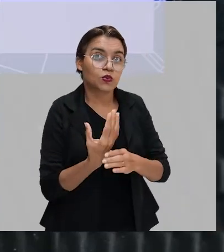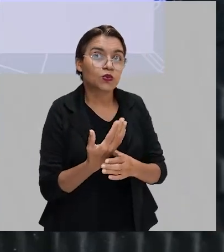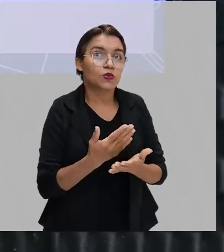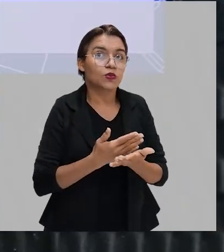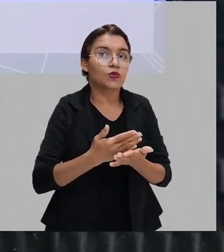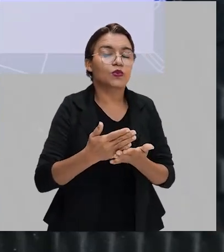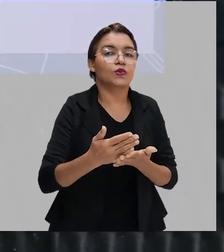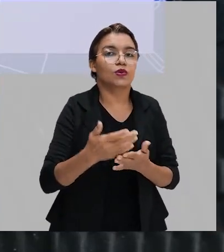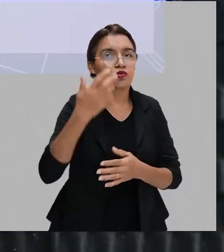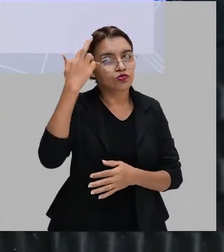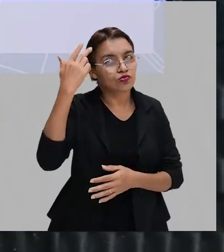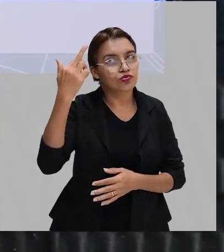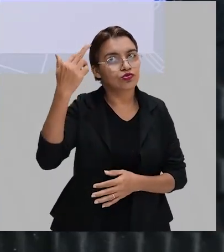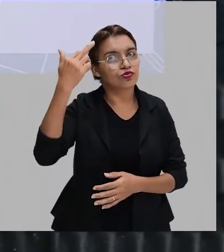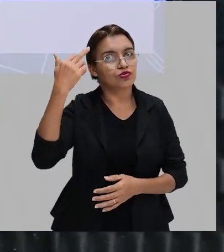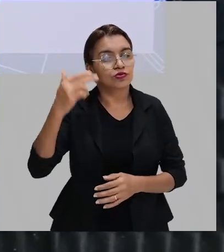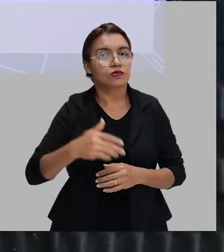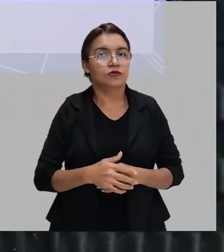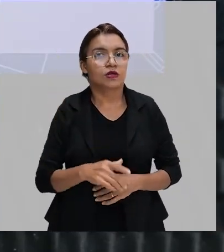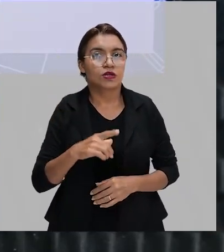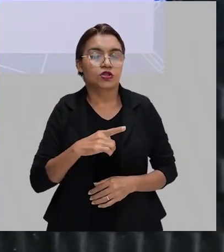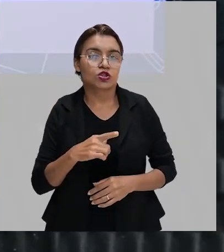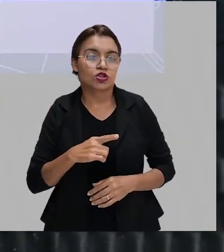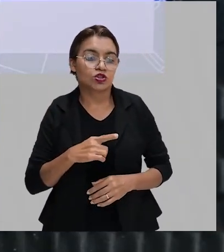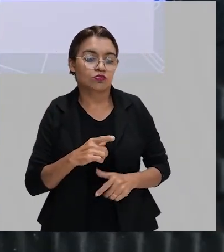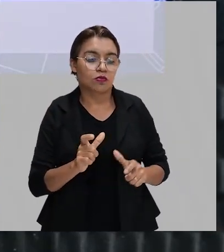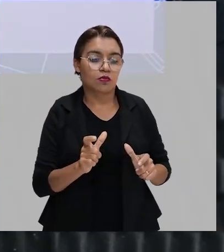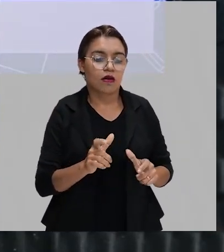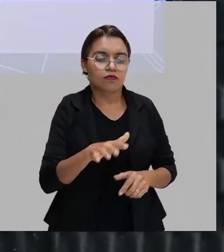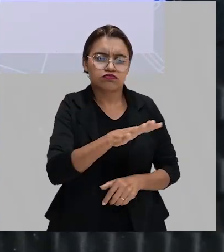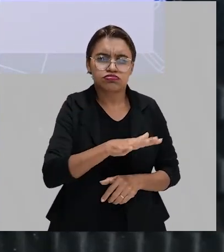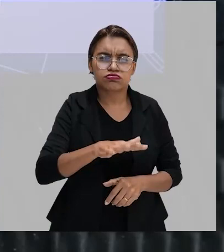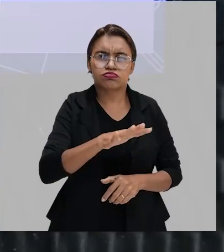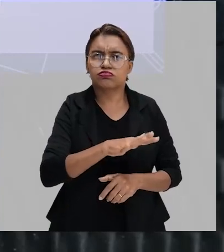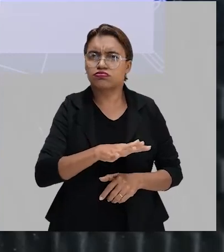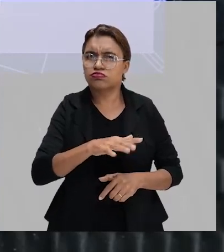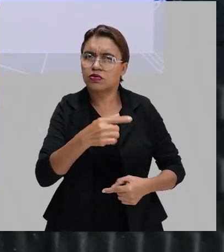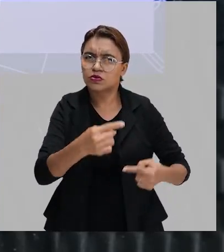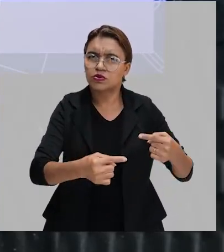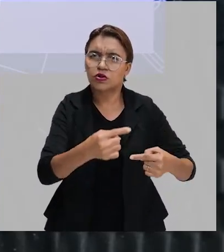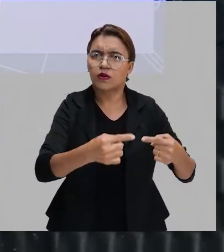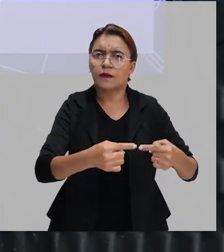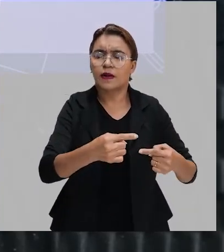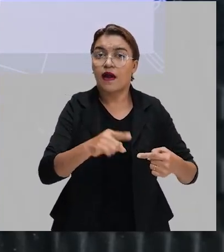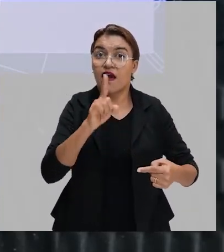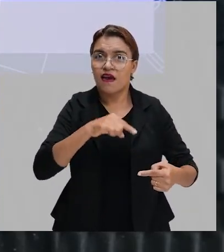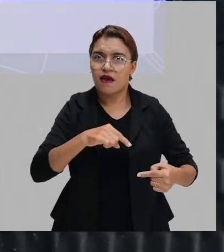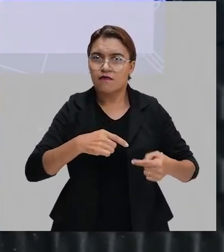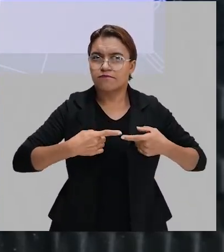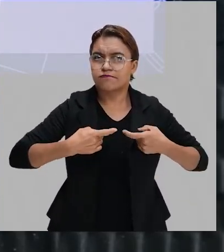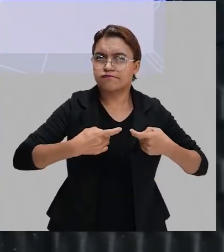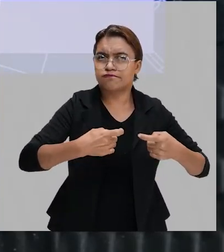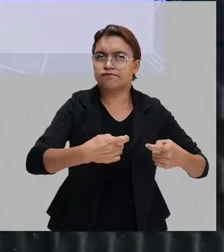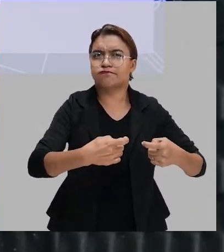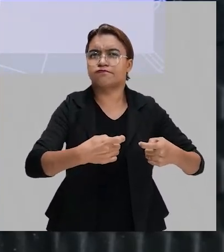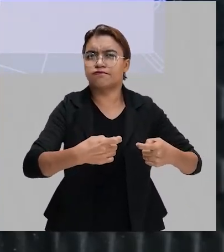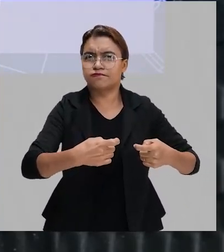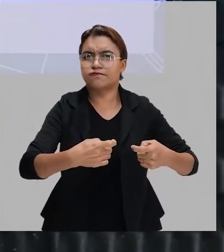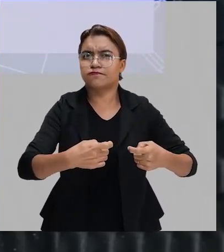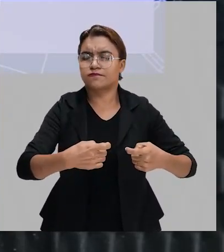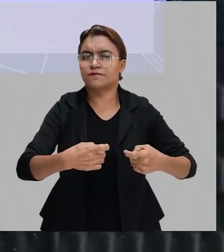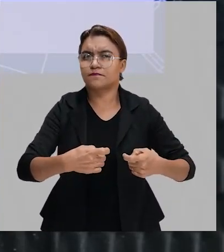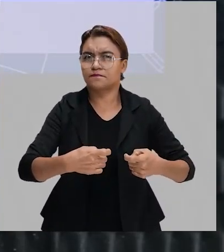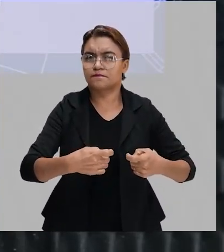historicamente, as unidades de combate tinham a ver com o guerrear, com o combate lá